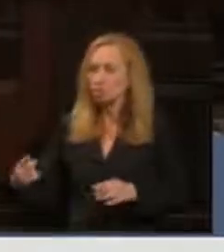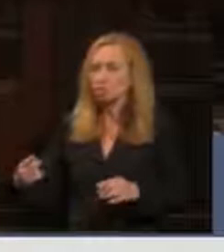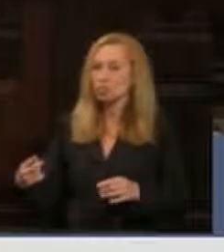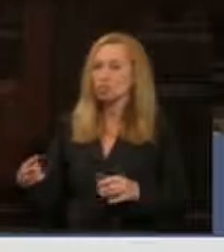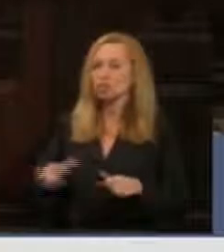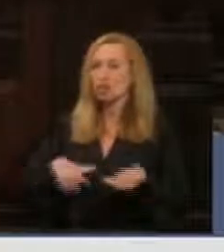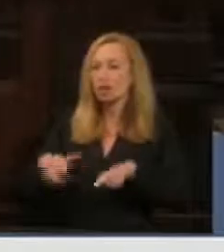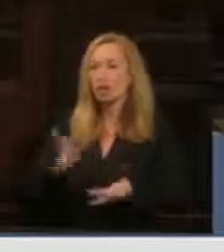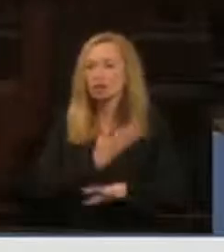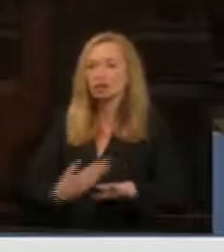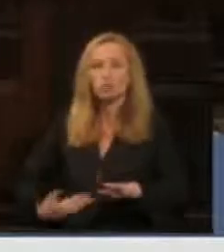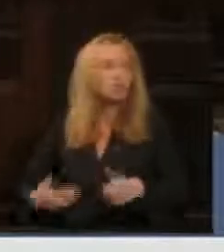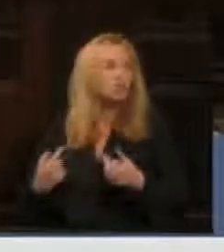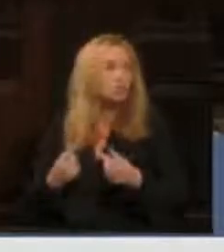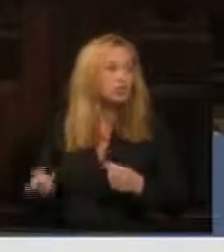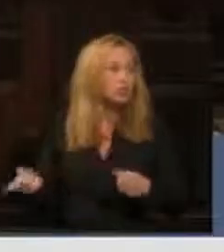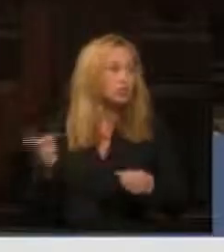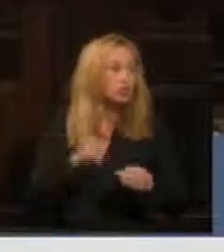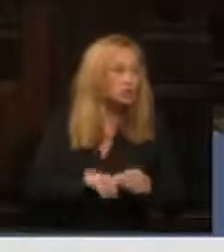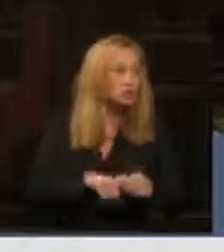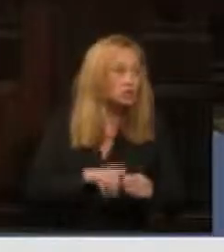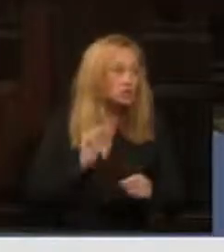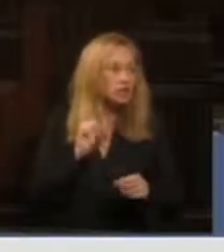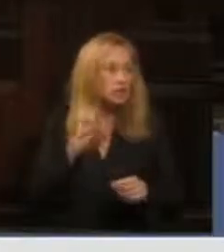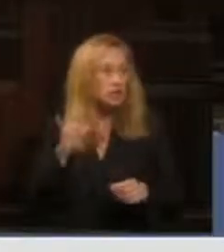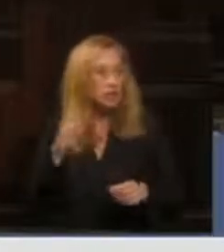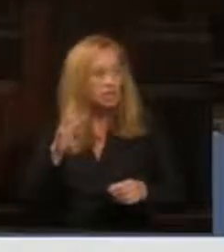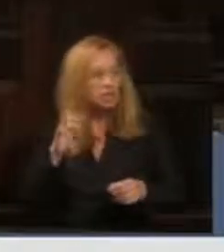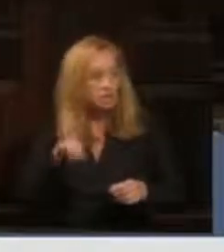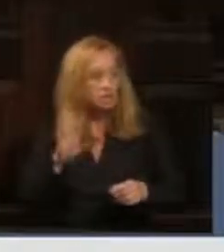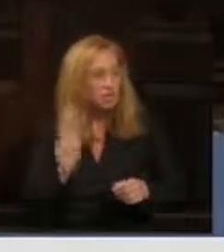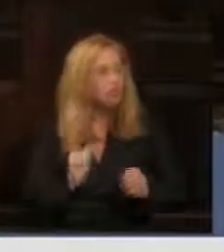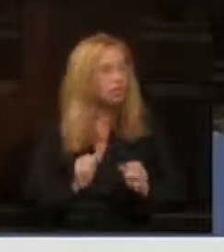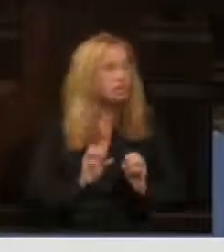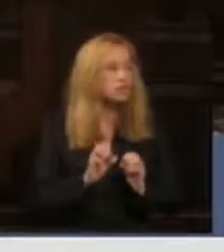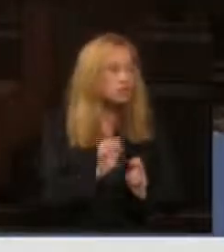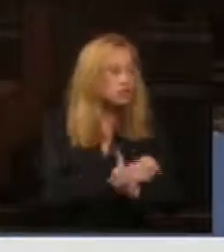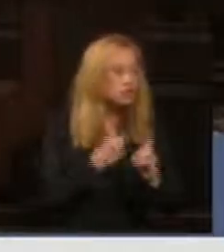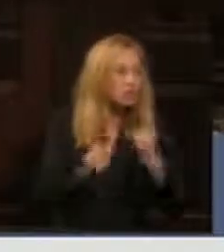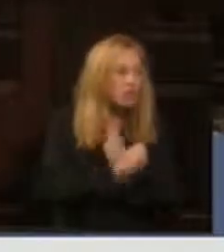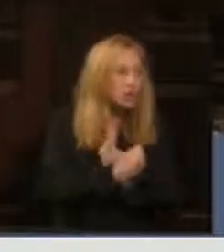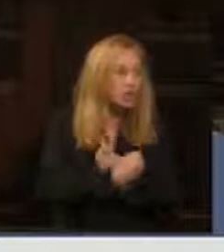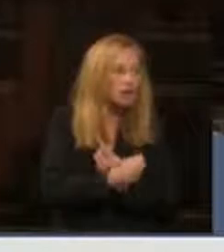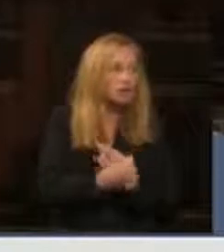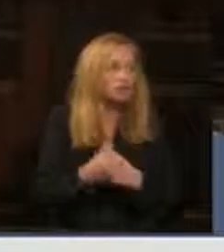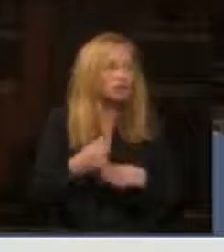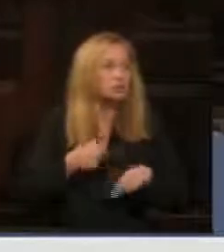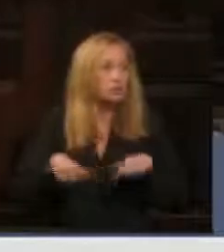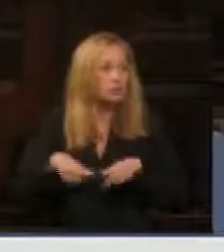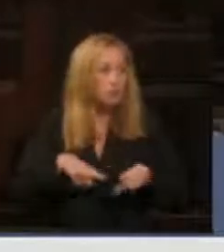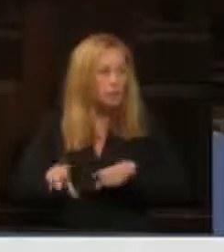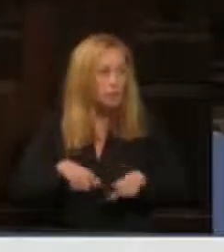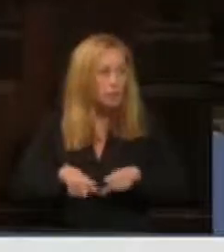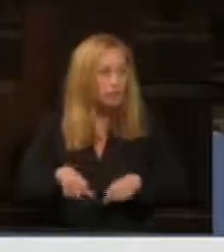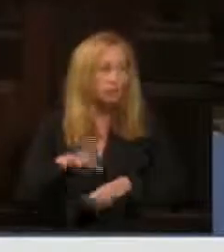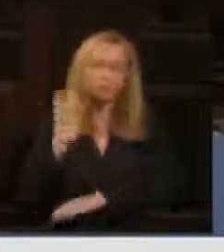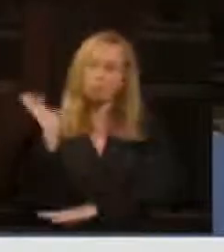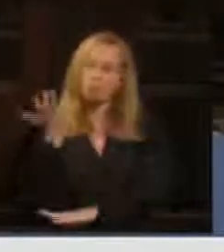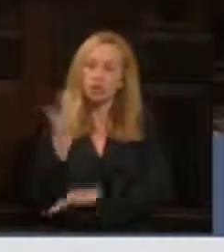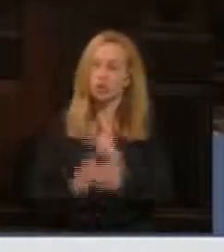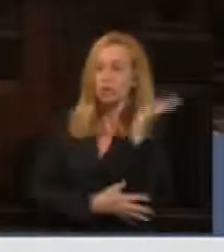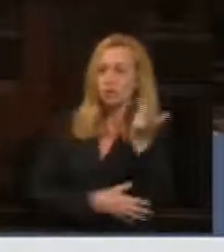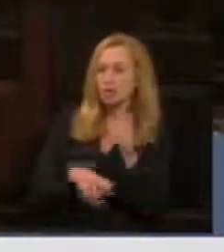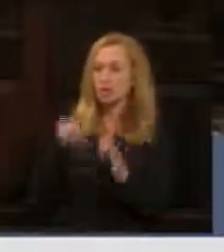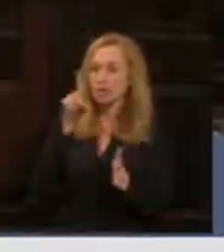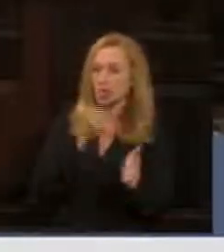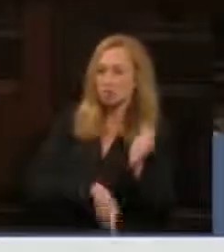para habitação, infraestrutura, assistência social, educação, emprego e meio ambiente, para reduzir a carga